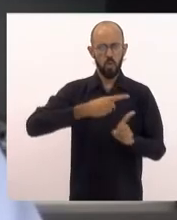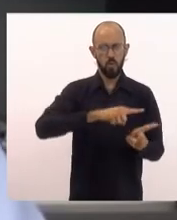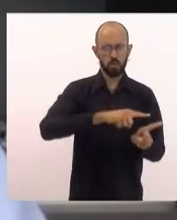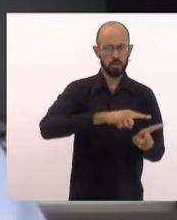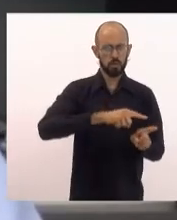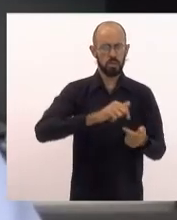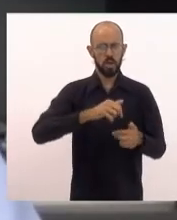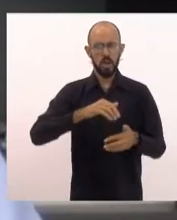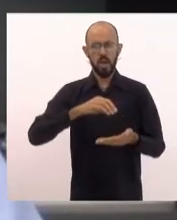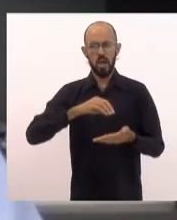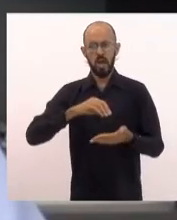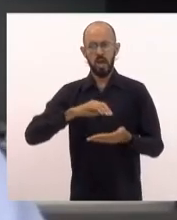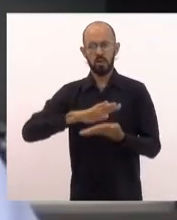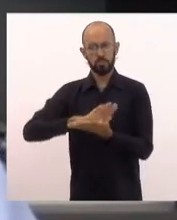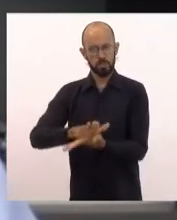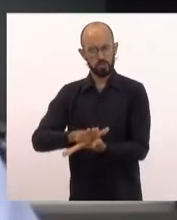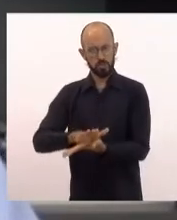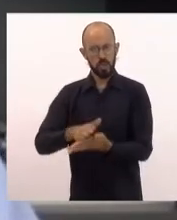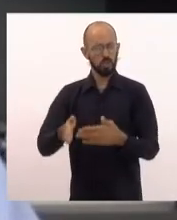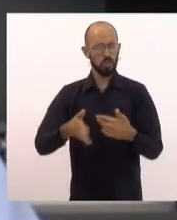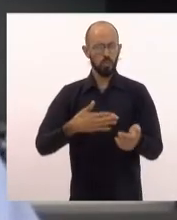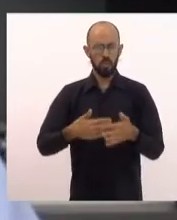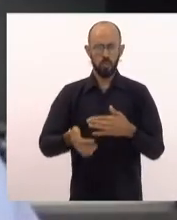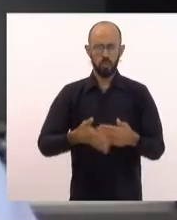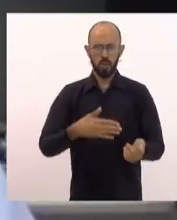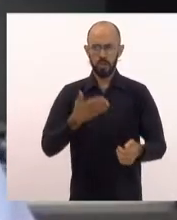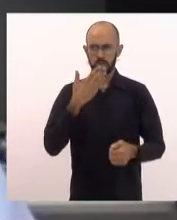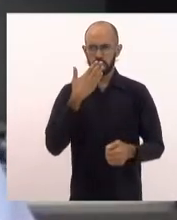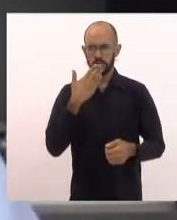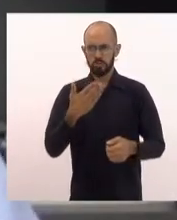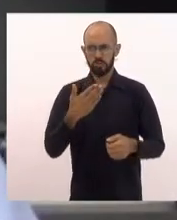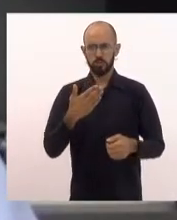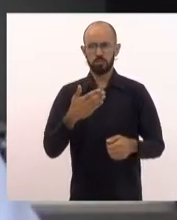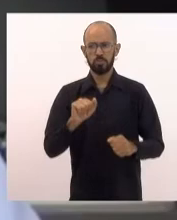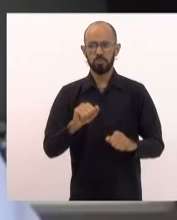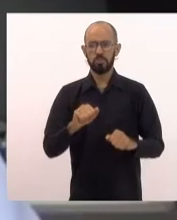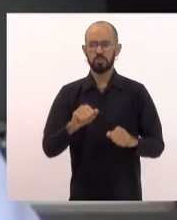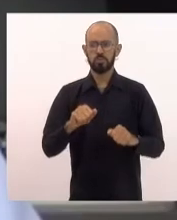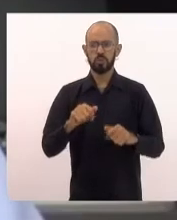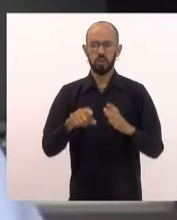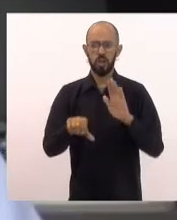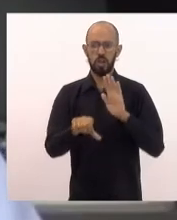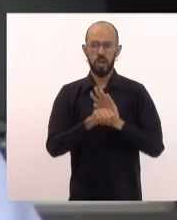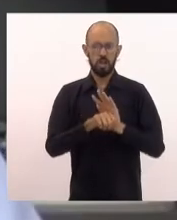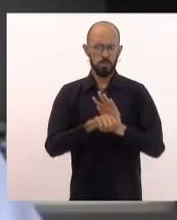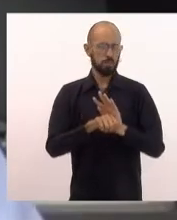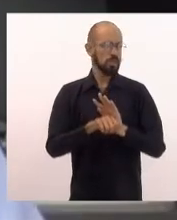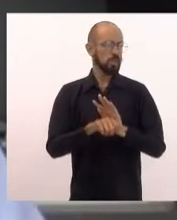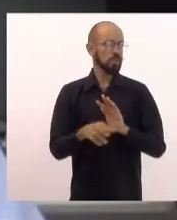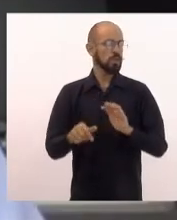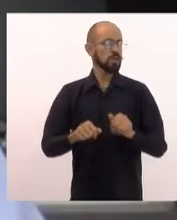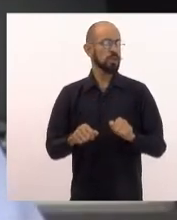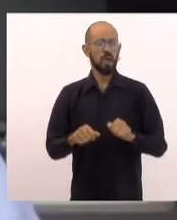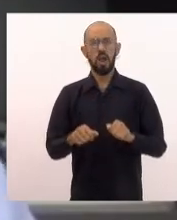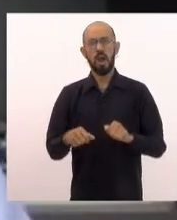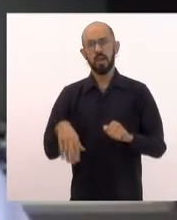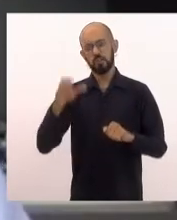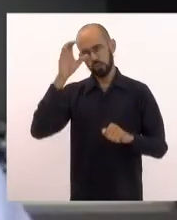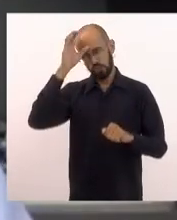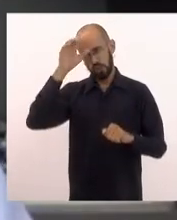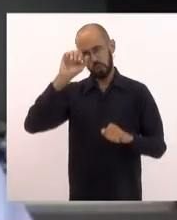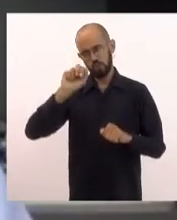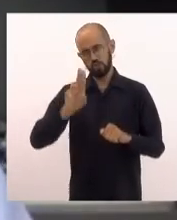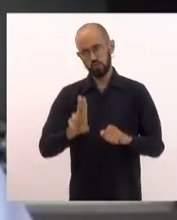contra qualquer tipo de discriminação, contra qualquer tipo de crime, não é? A nobre deputada Tia Ju